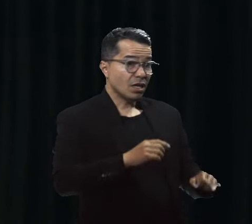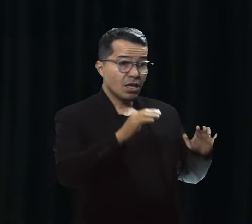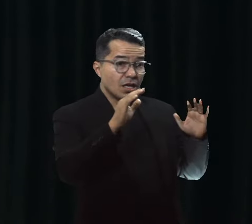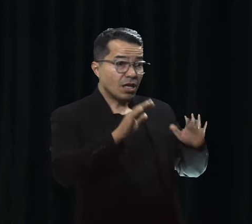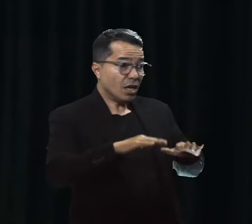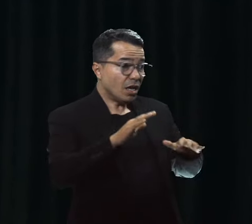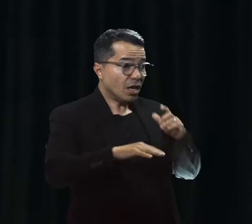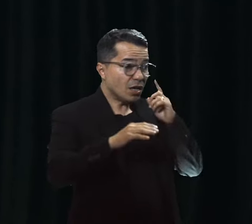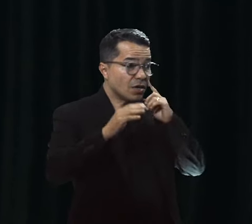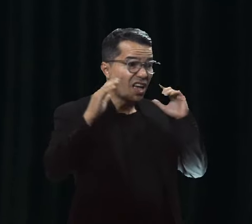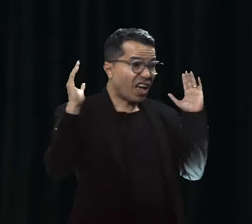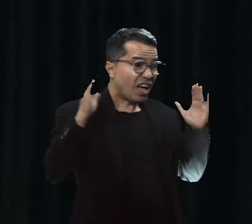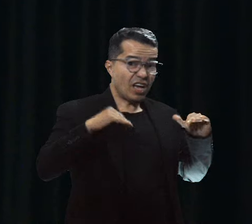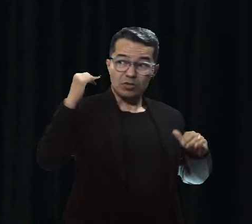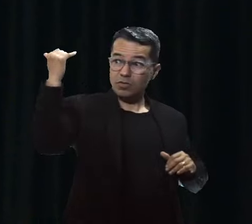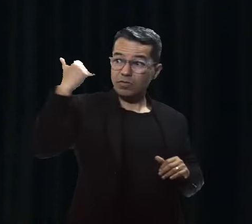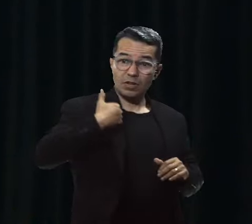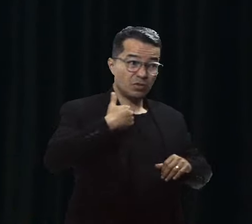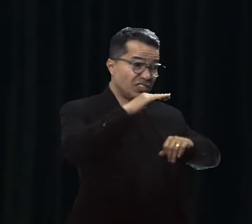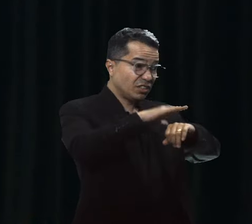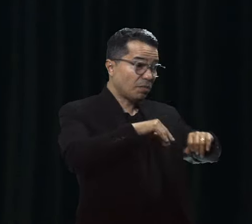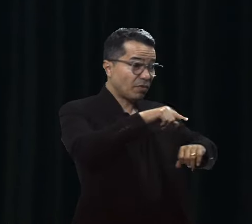mandou vir te buscar.